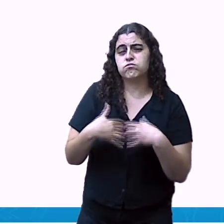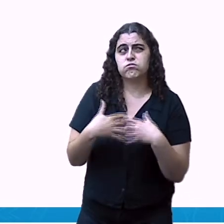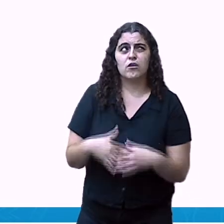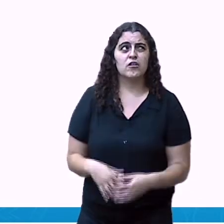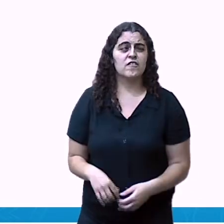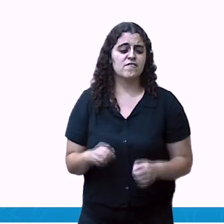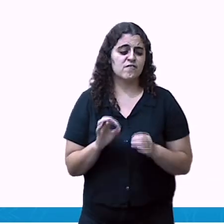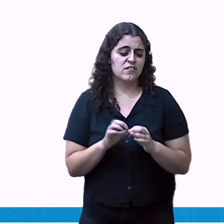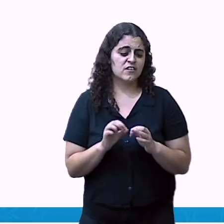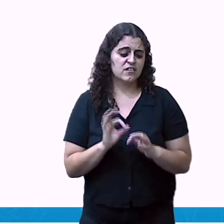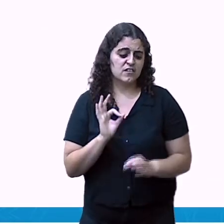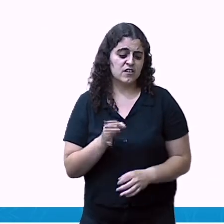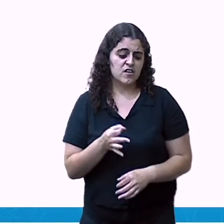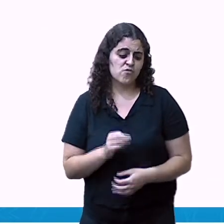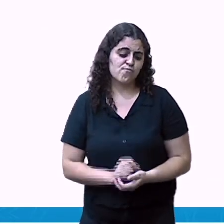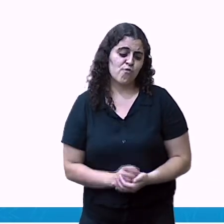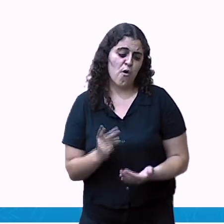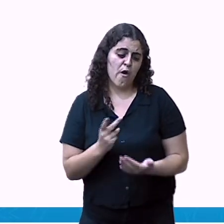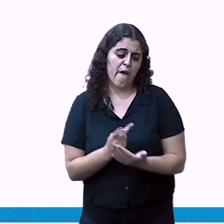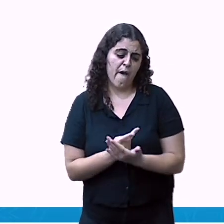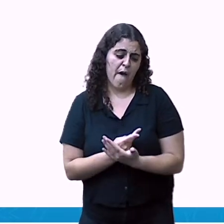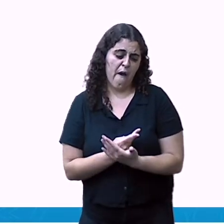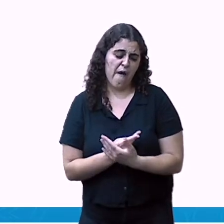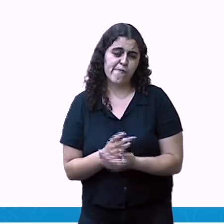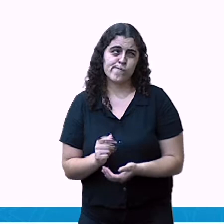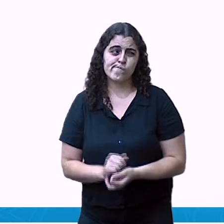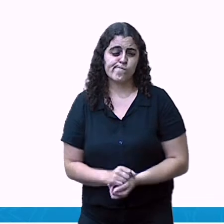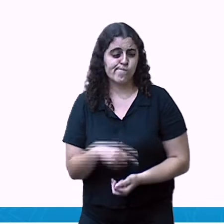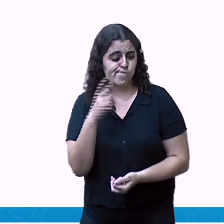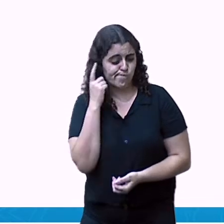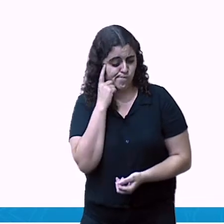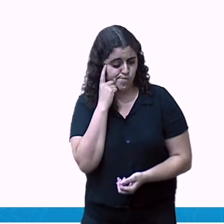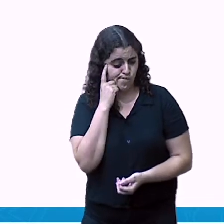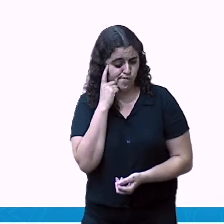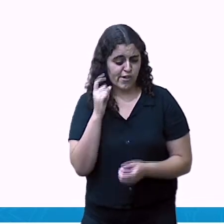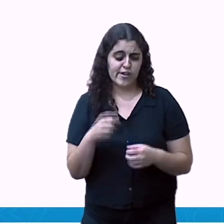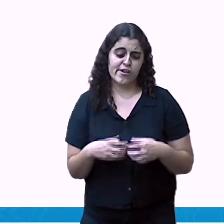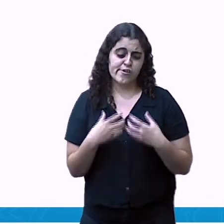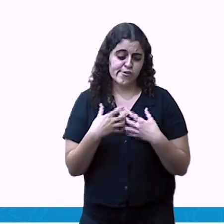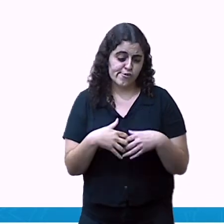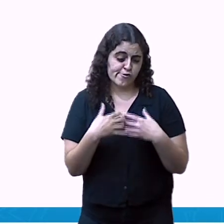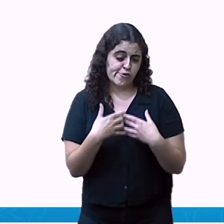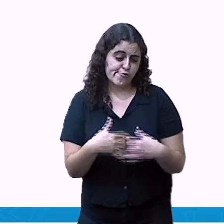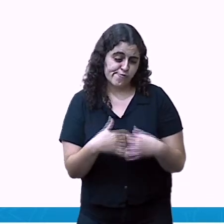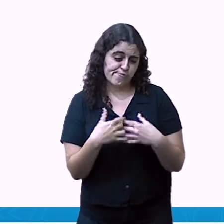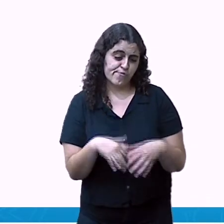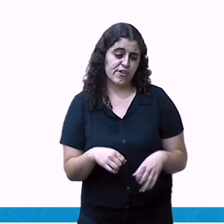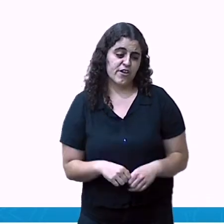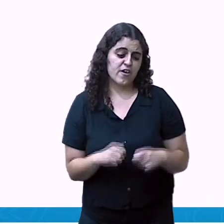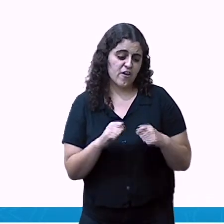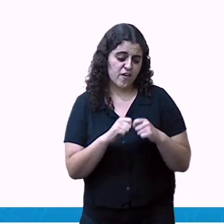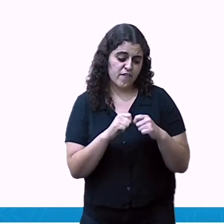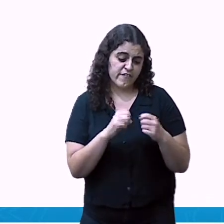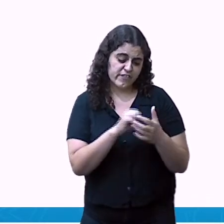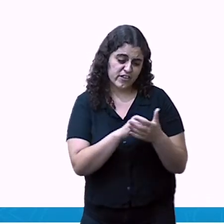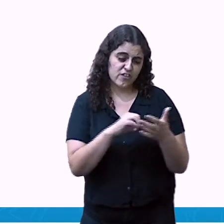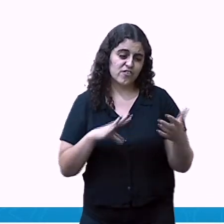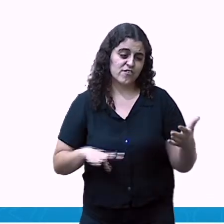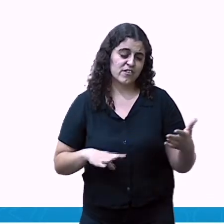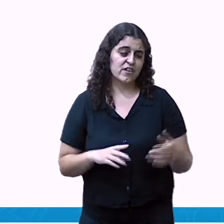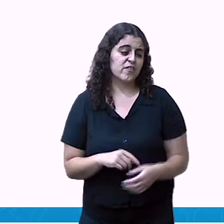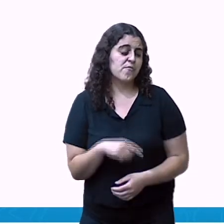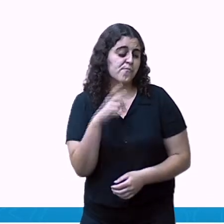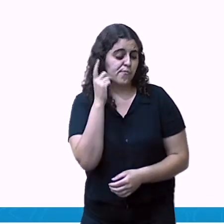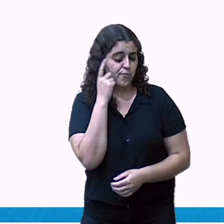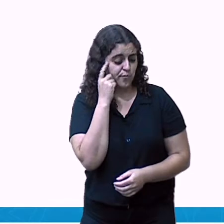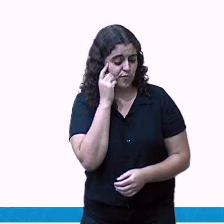Fiz certo ou não fiz? E aí, eu estou confuso. Eu realizei todas as atividades, mas estou